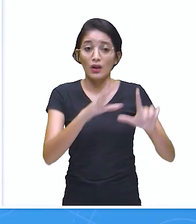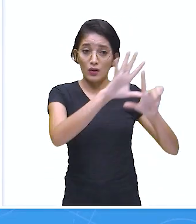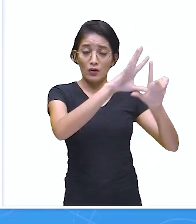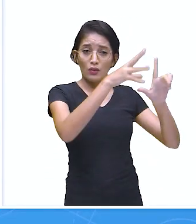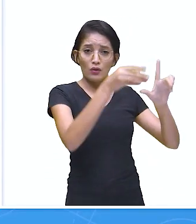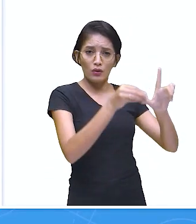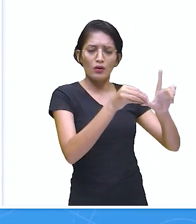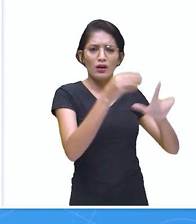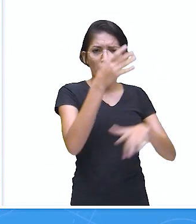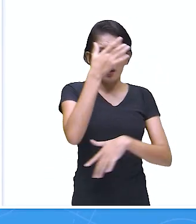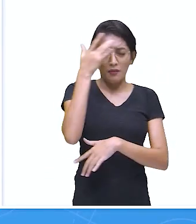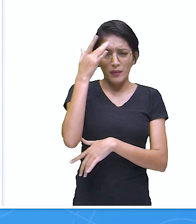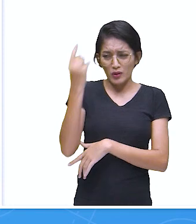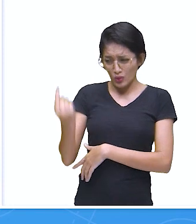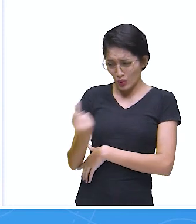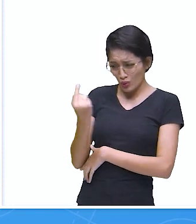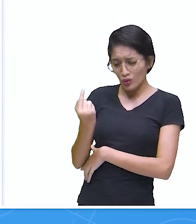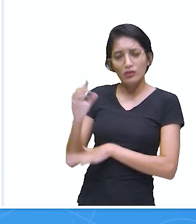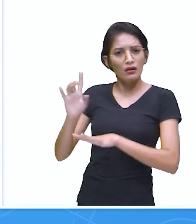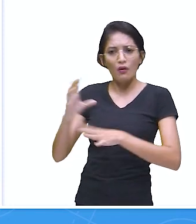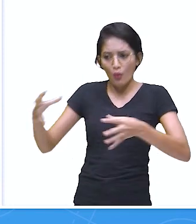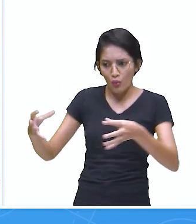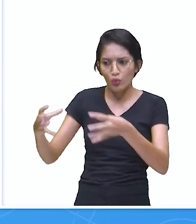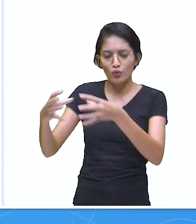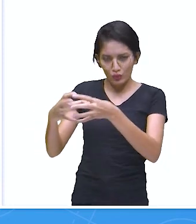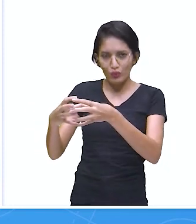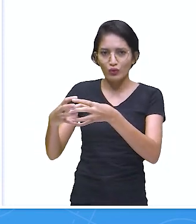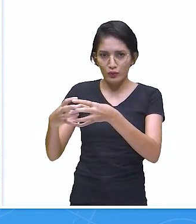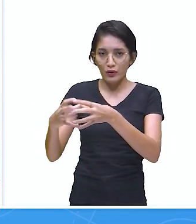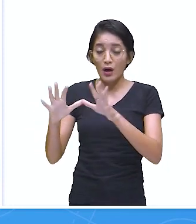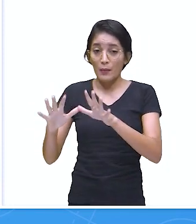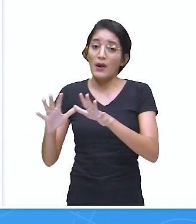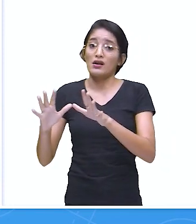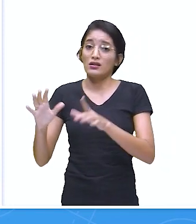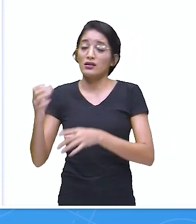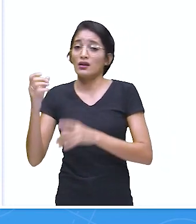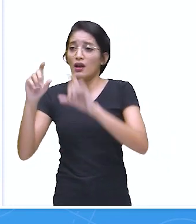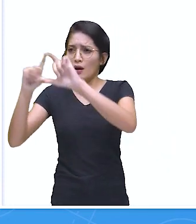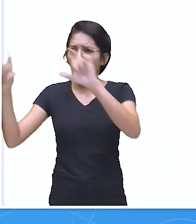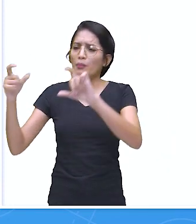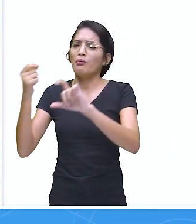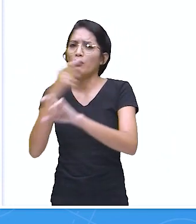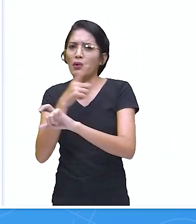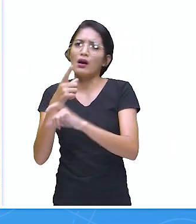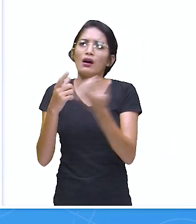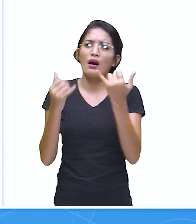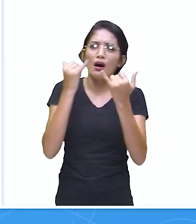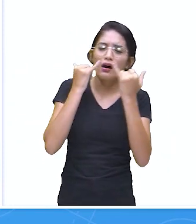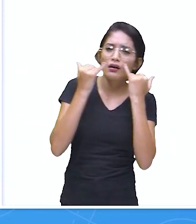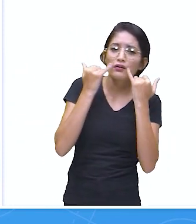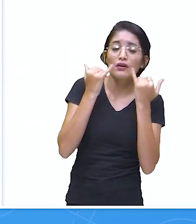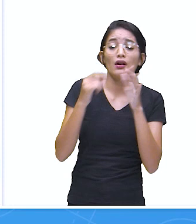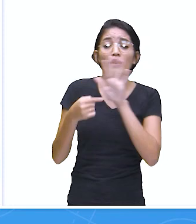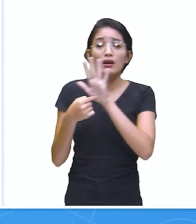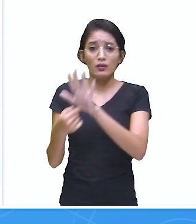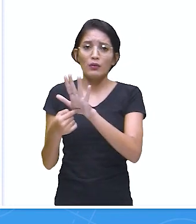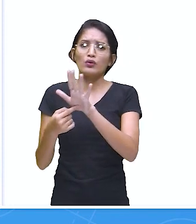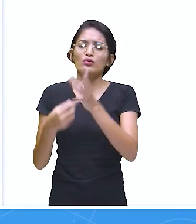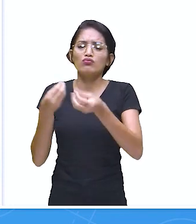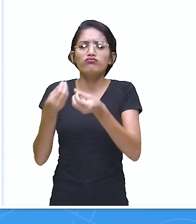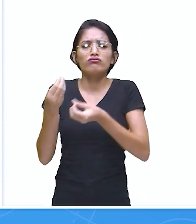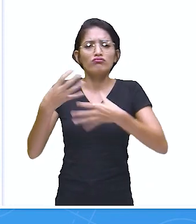uma pessoa de maneira isolada, mas a coletividade. Já a charge ela é originária de uma notícia e revela ao leitor uma